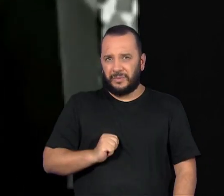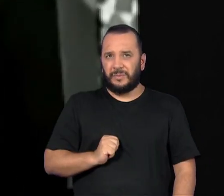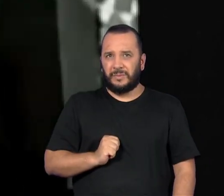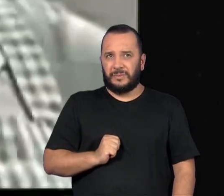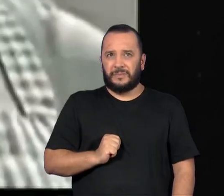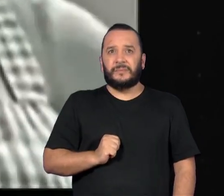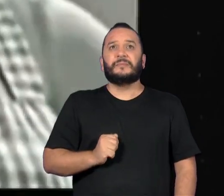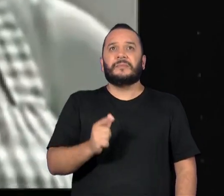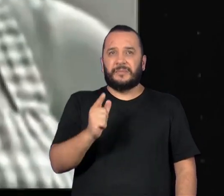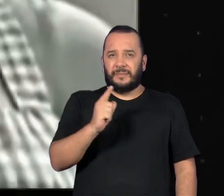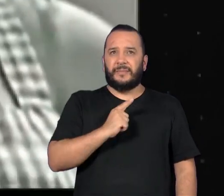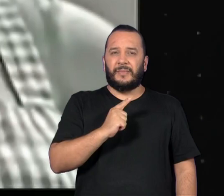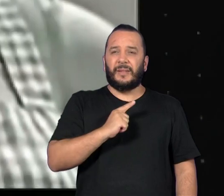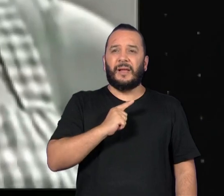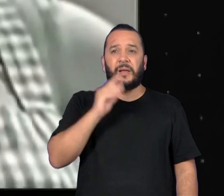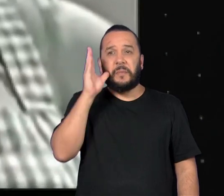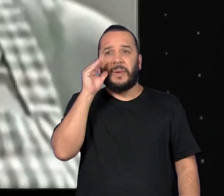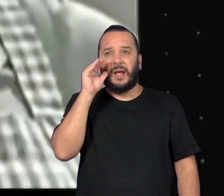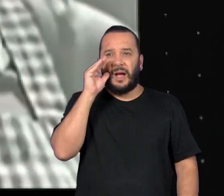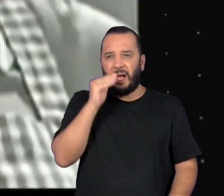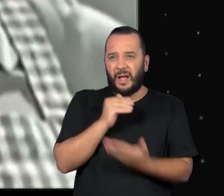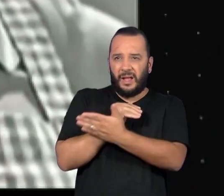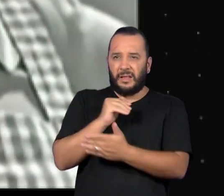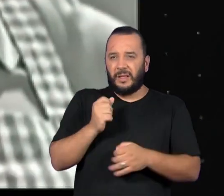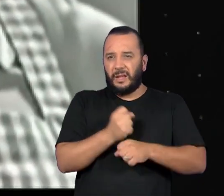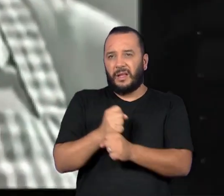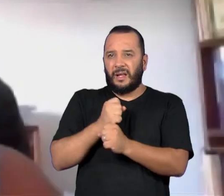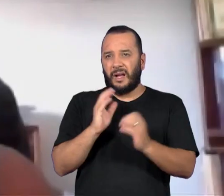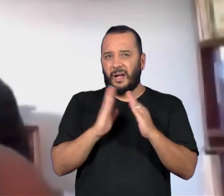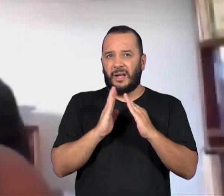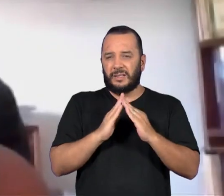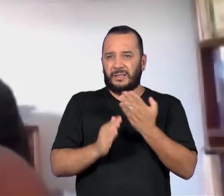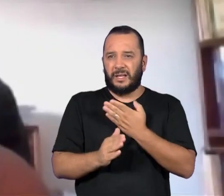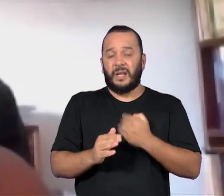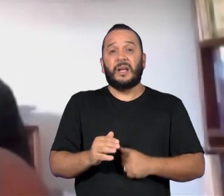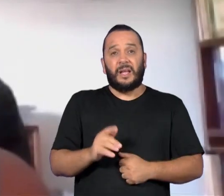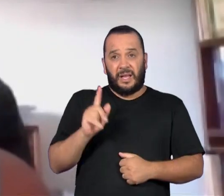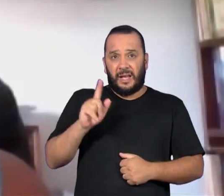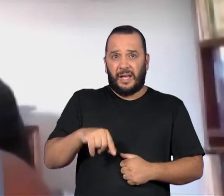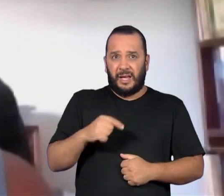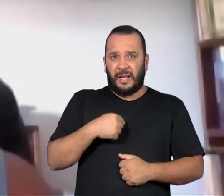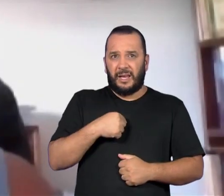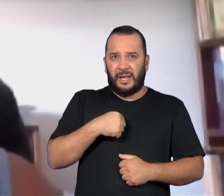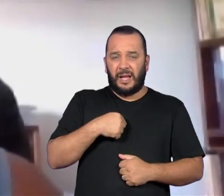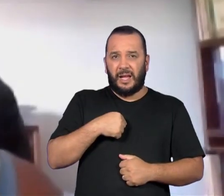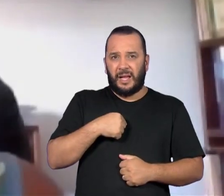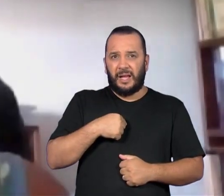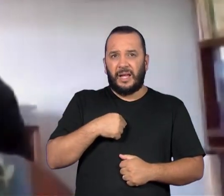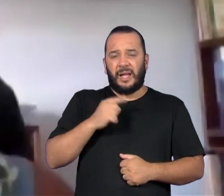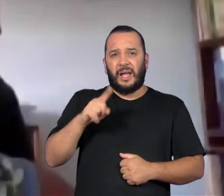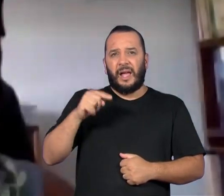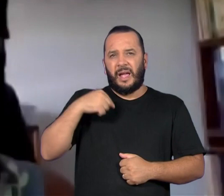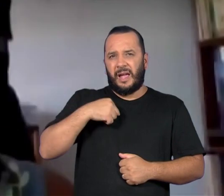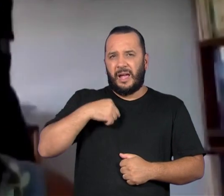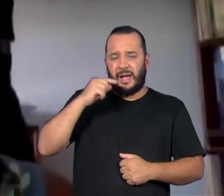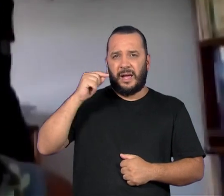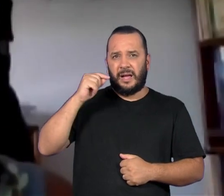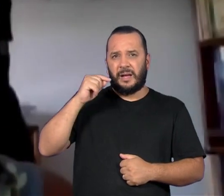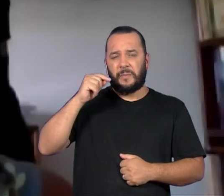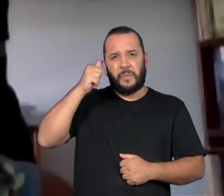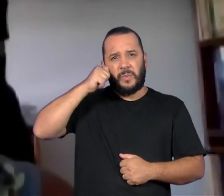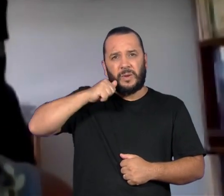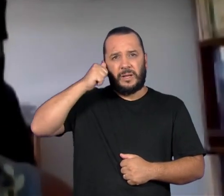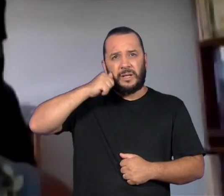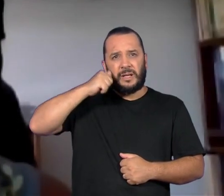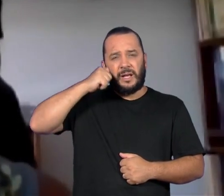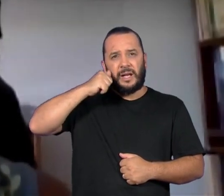que ele fala é quando a empregada doméstica ela é protagonista, geralmente essa mulher